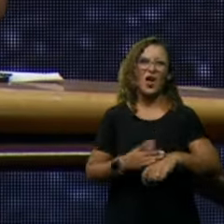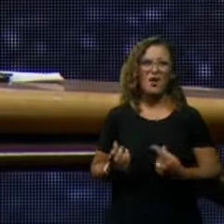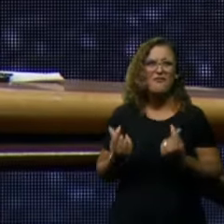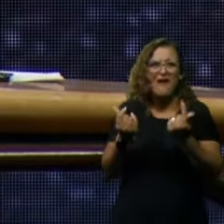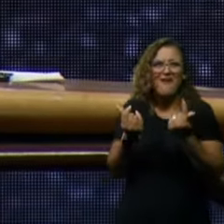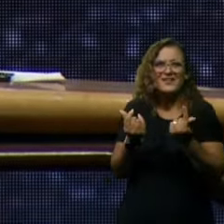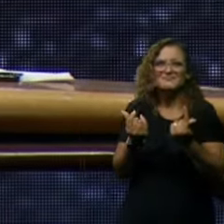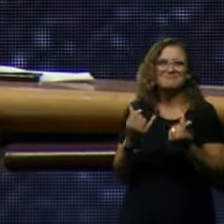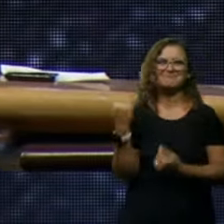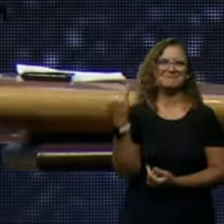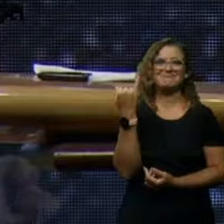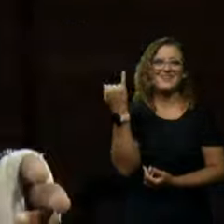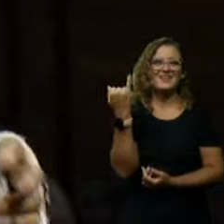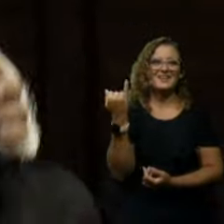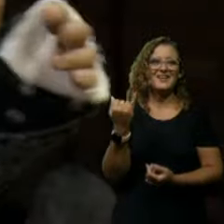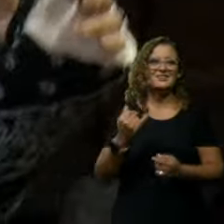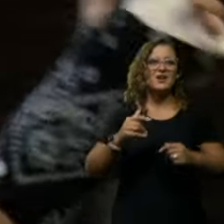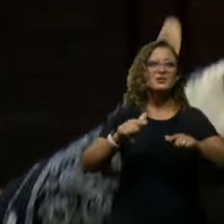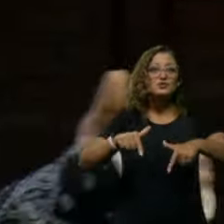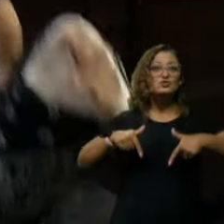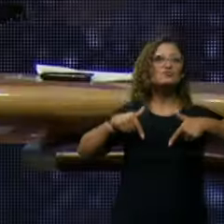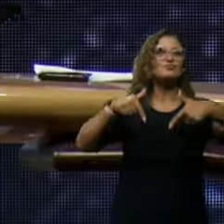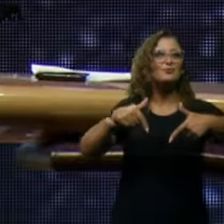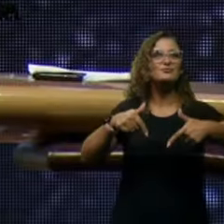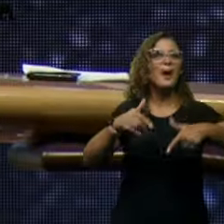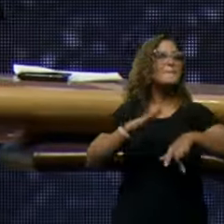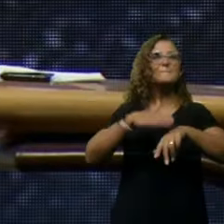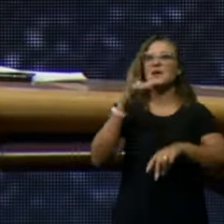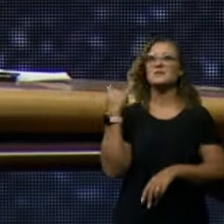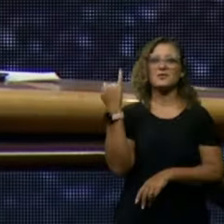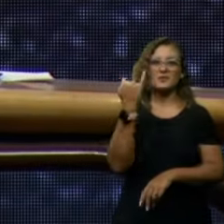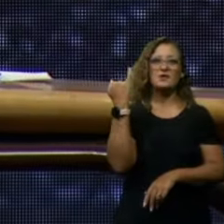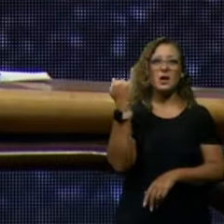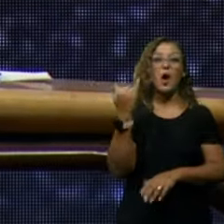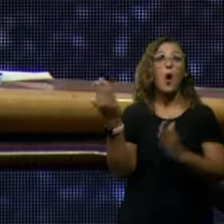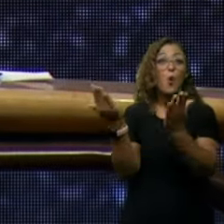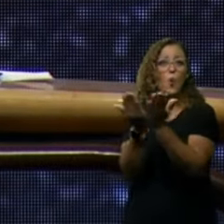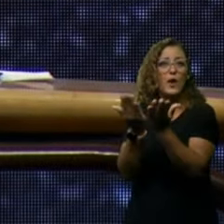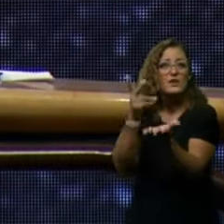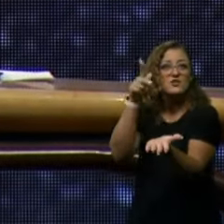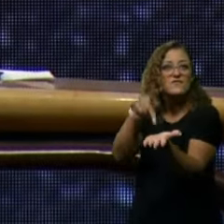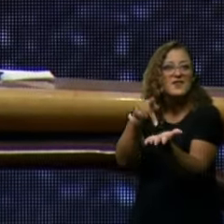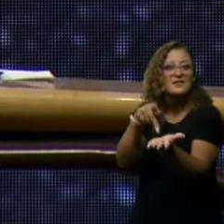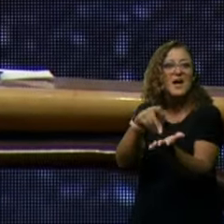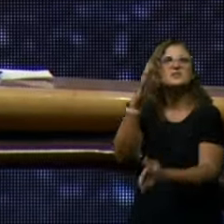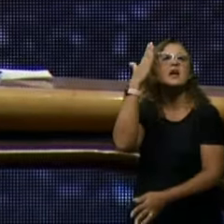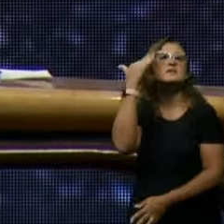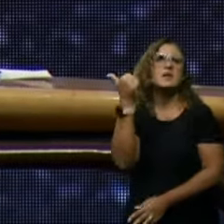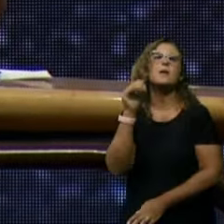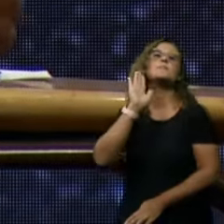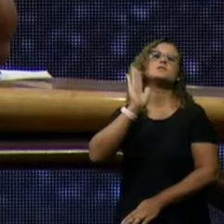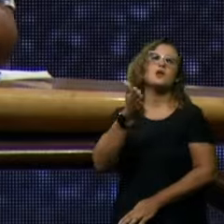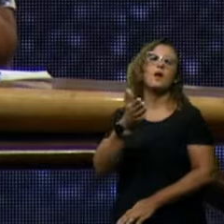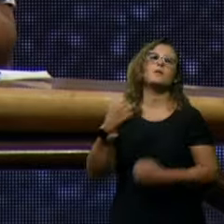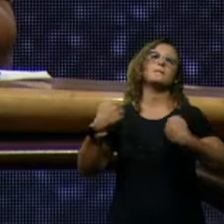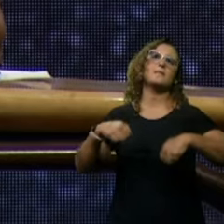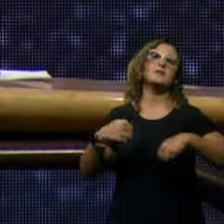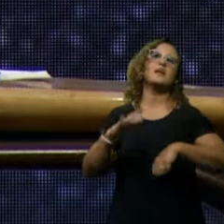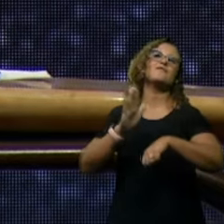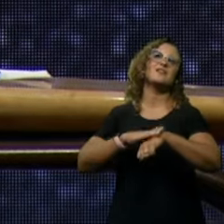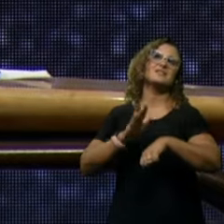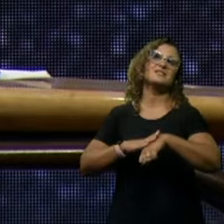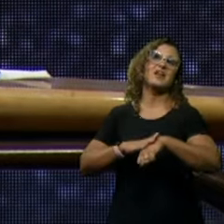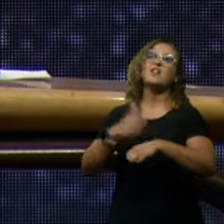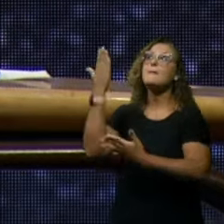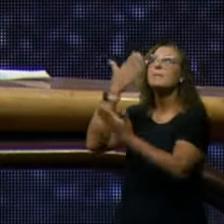falamos desta atitude que todo cristão deve saber e deve fazer a cada momento que ele tá na presença de Deus o que está